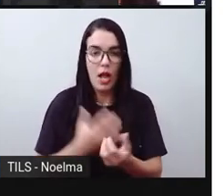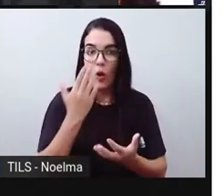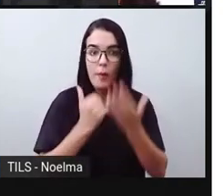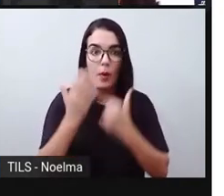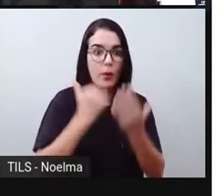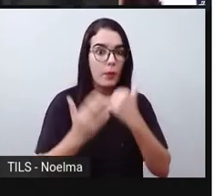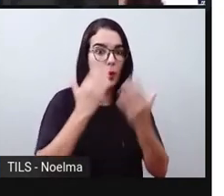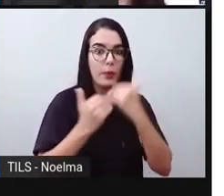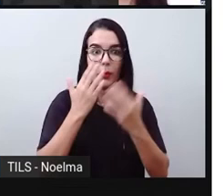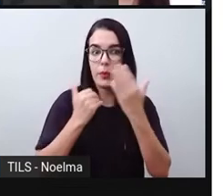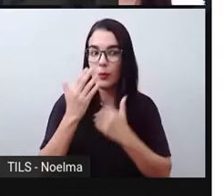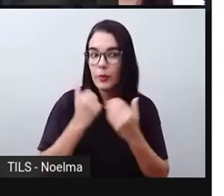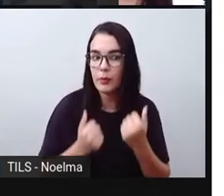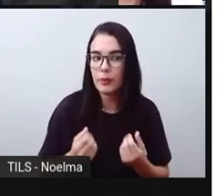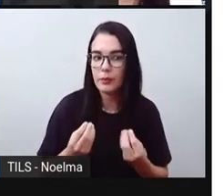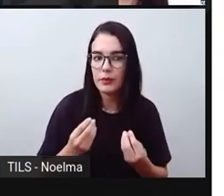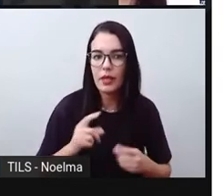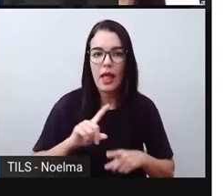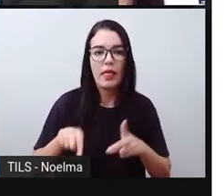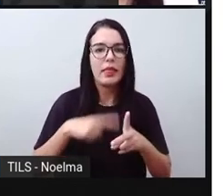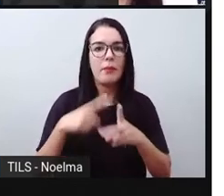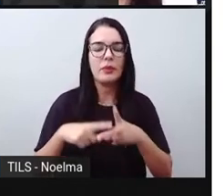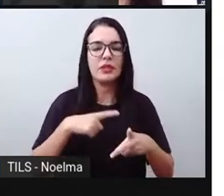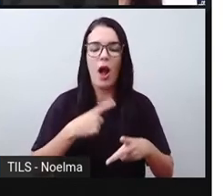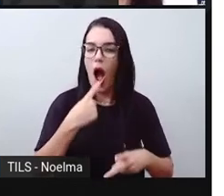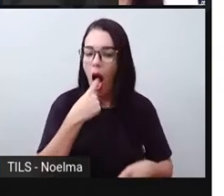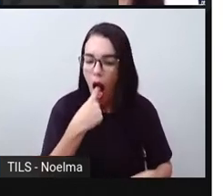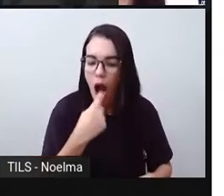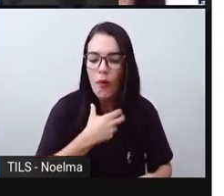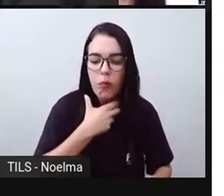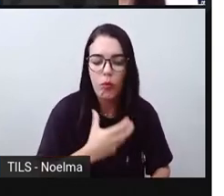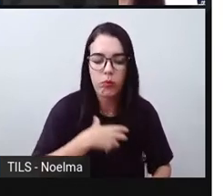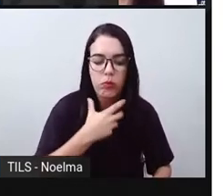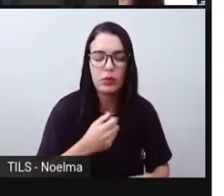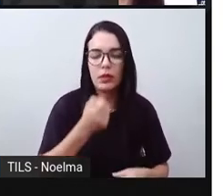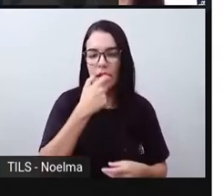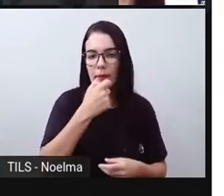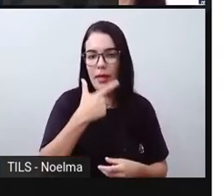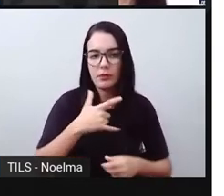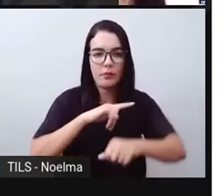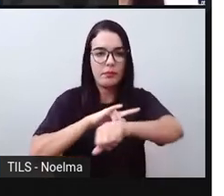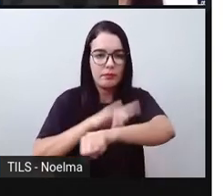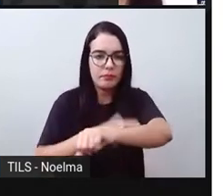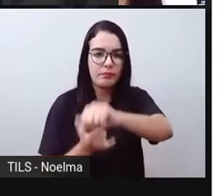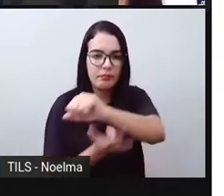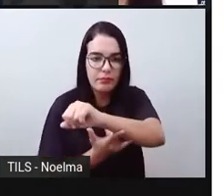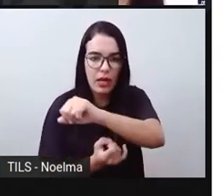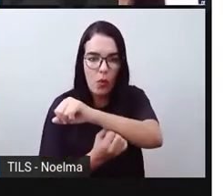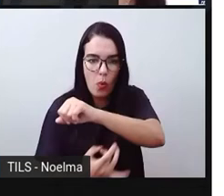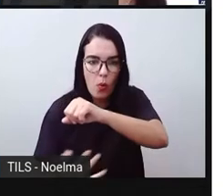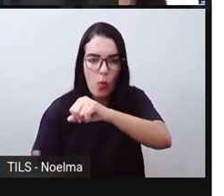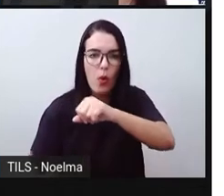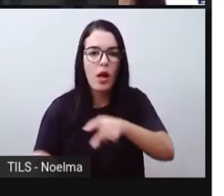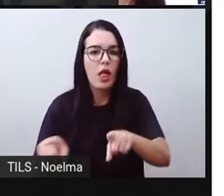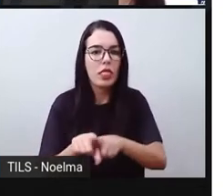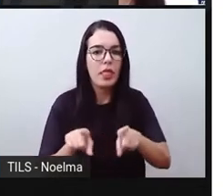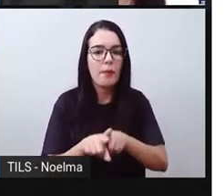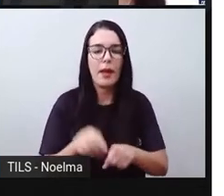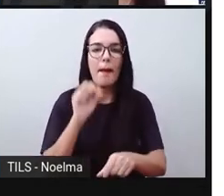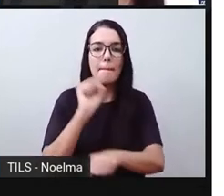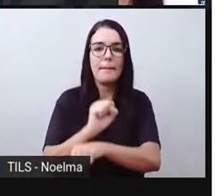vômitos forçados, uso de laxantes e diuréticos, jejum, e exercícios físicos